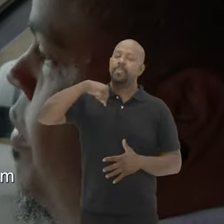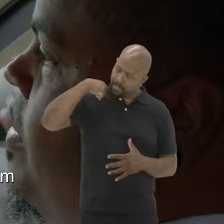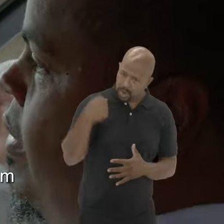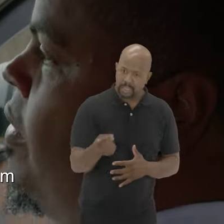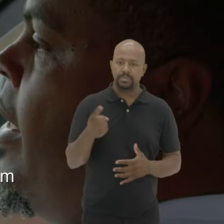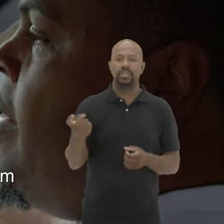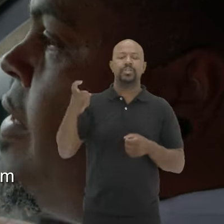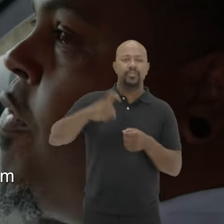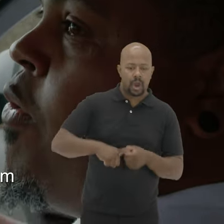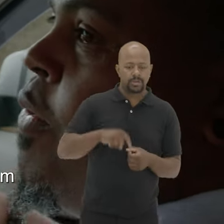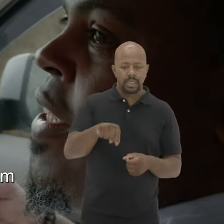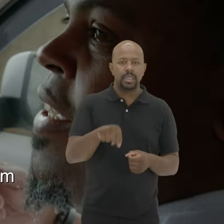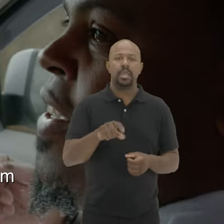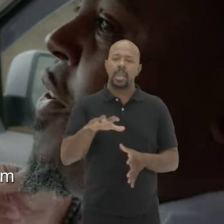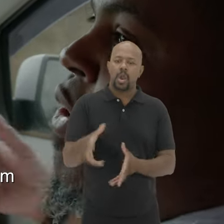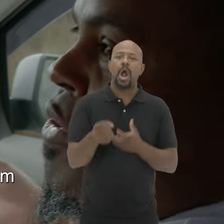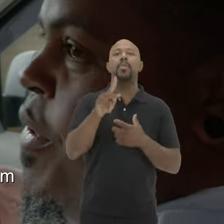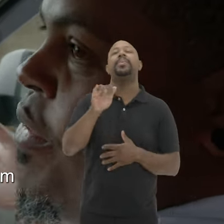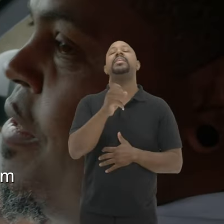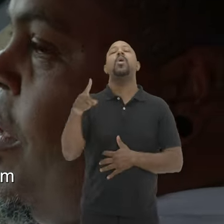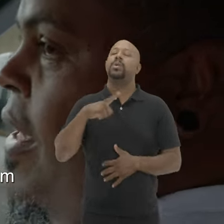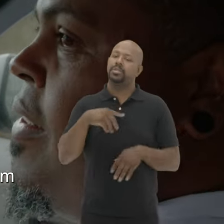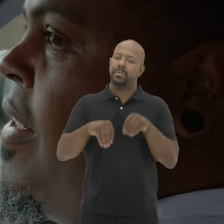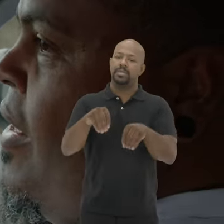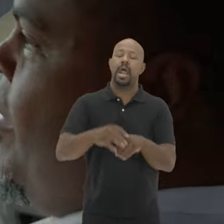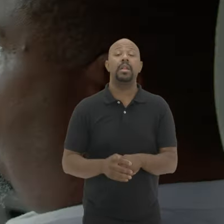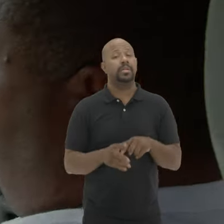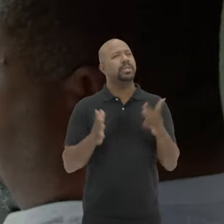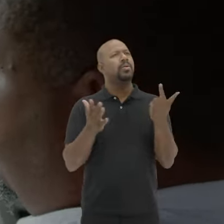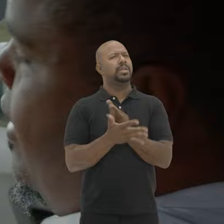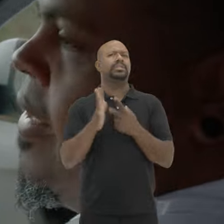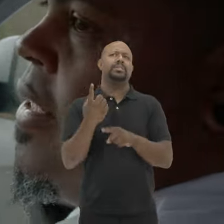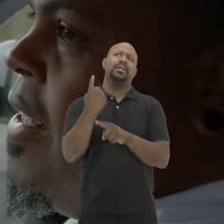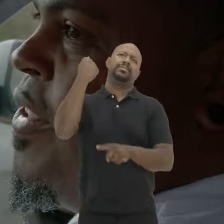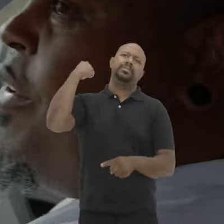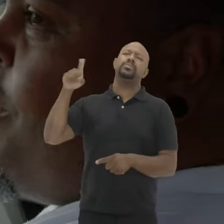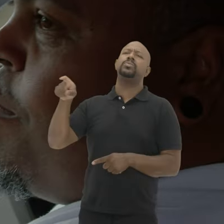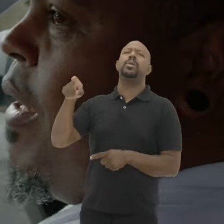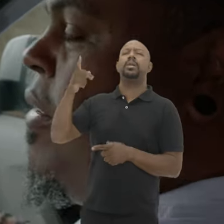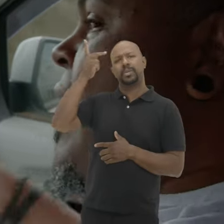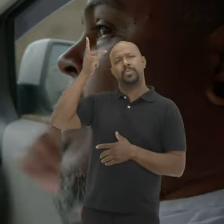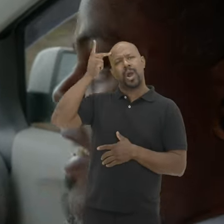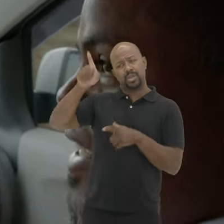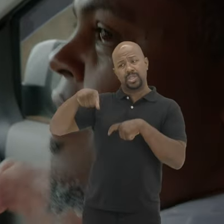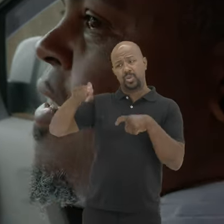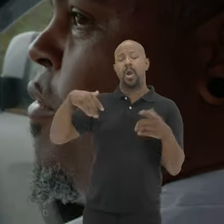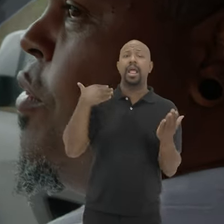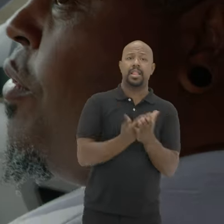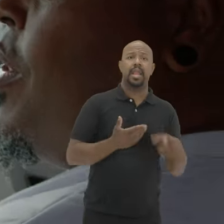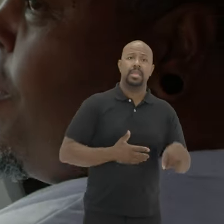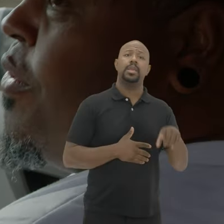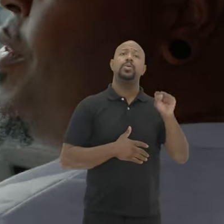e no próximo ciclo deles Eles voltam aqui e cole o peão que eles plantaram então isso acontece né desde lá do interior de São Paulo até que